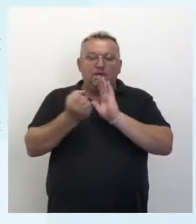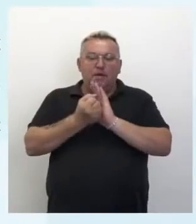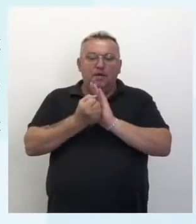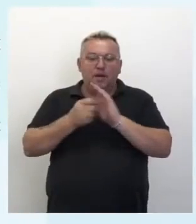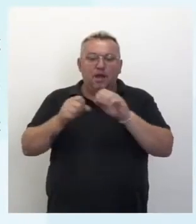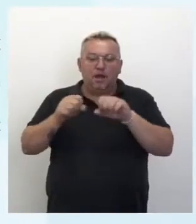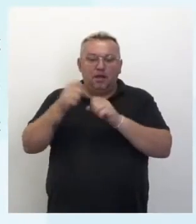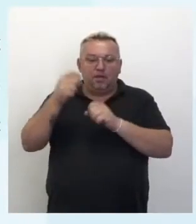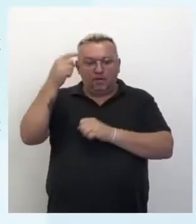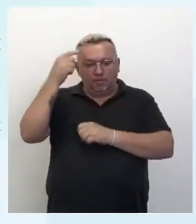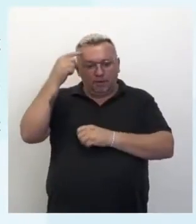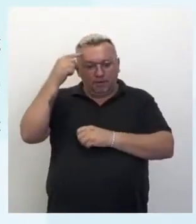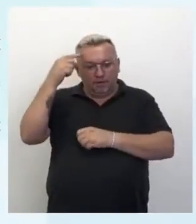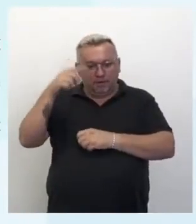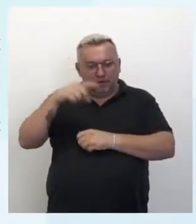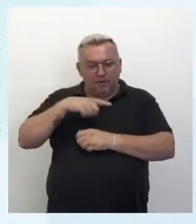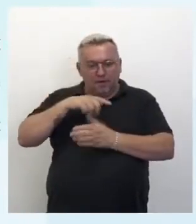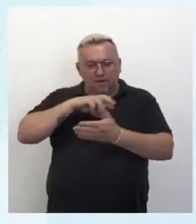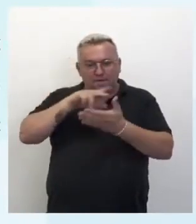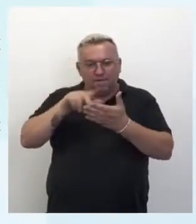quebra-cabeça lá, que você tem vários